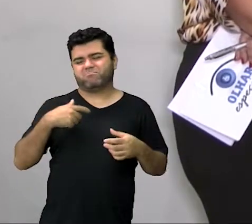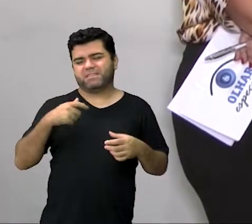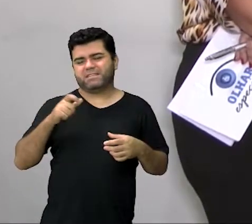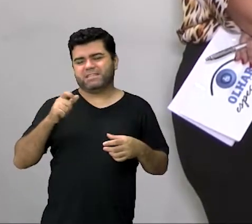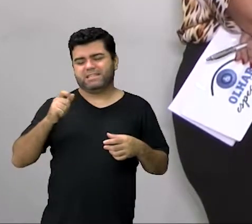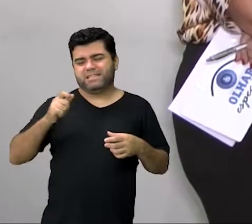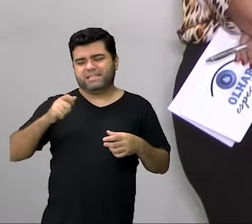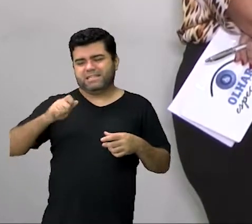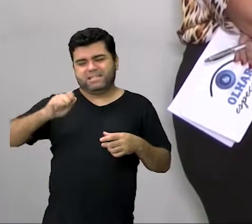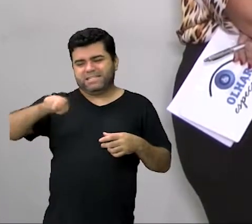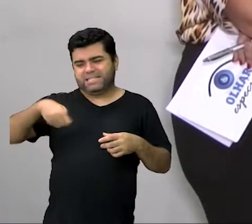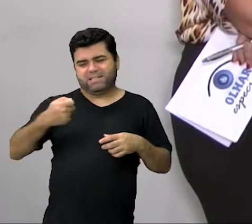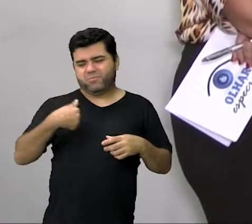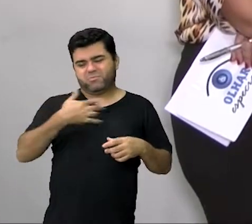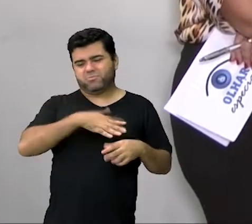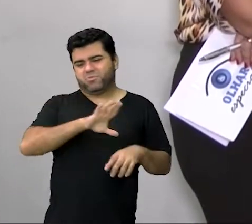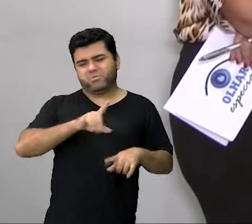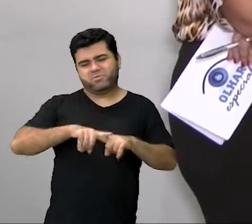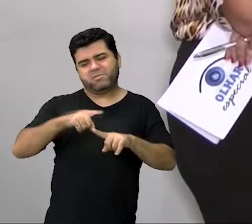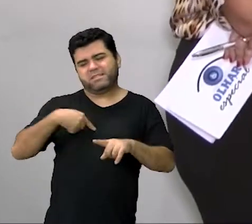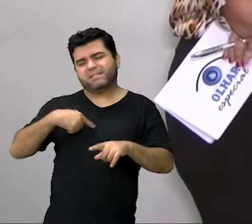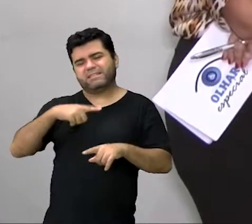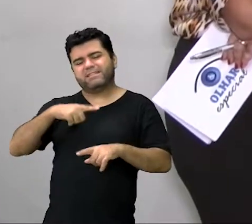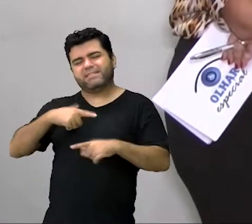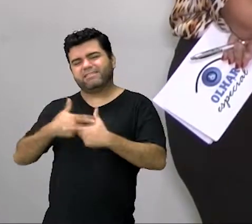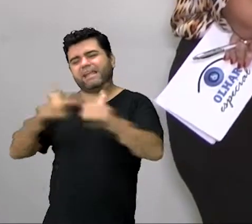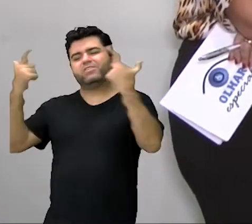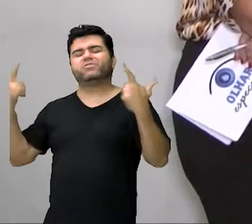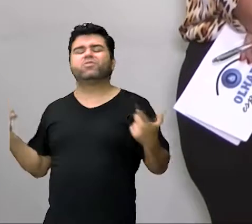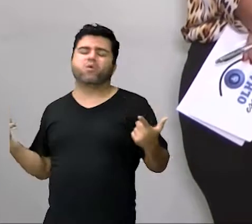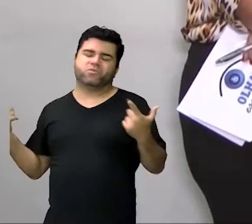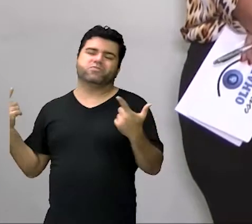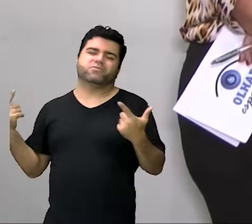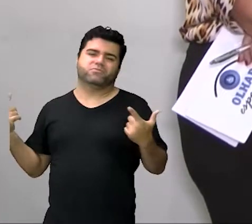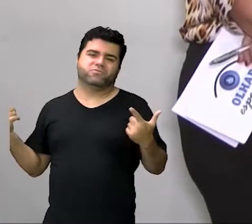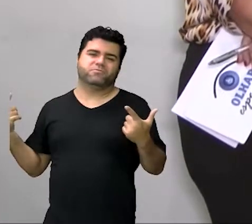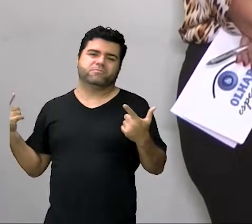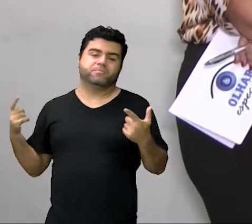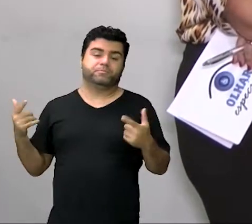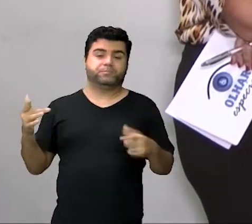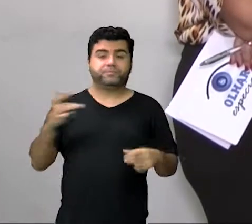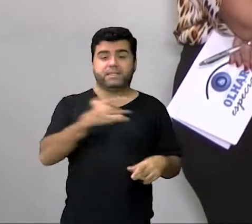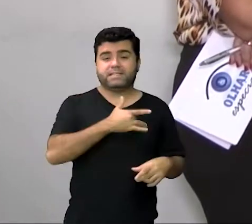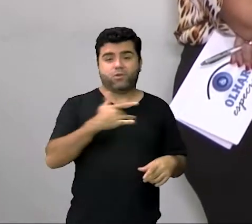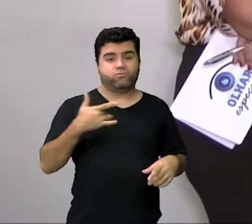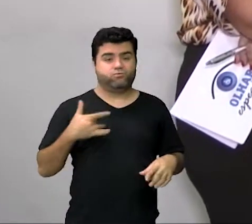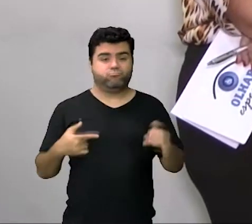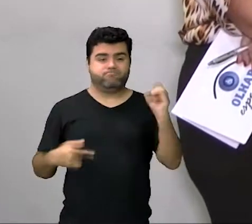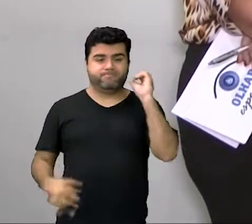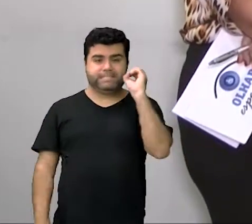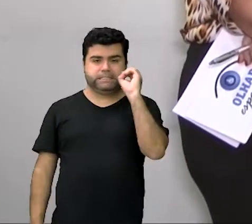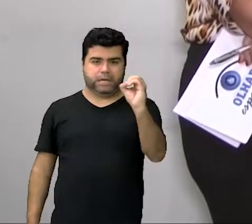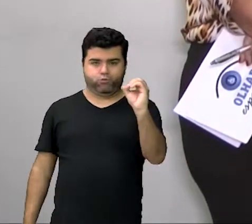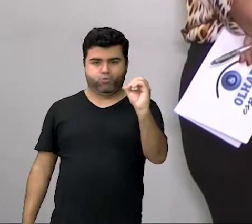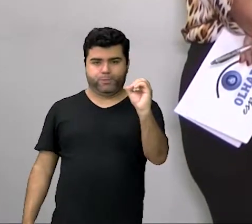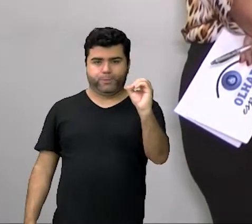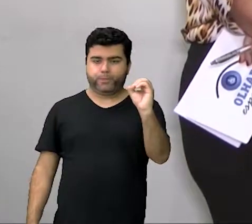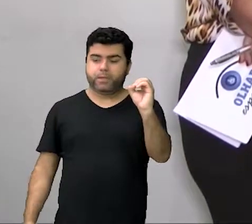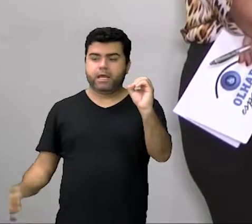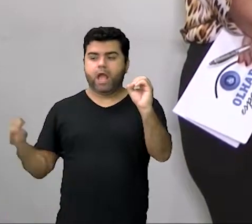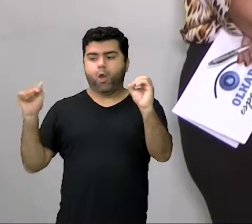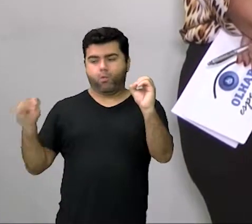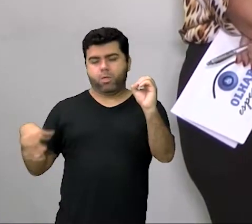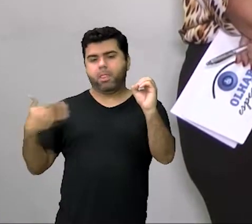tivemos sorte. Né? Tá. Mas, questão da saúde? A saúde é zero. Eu, ele